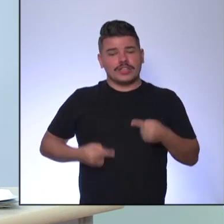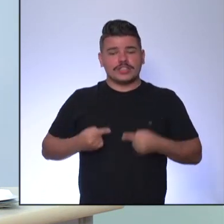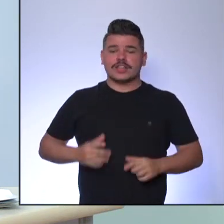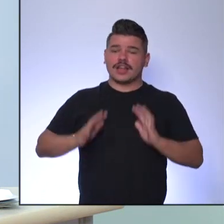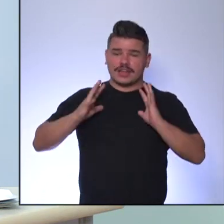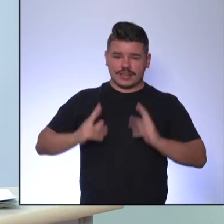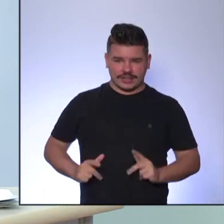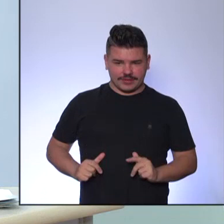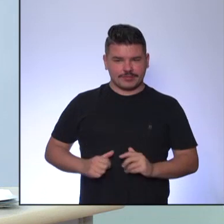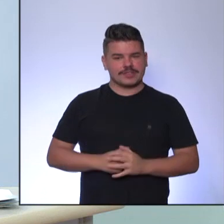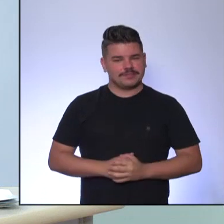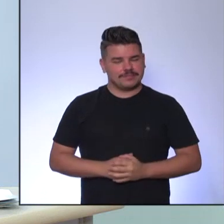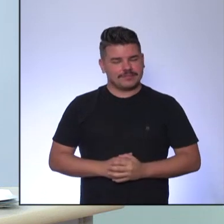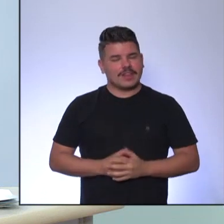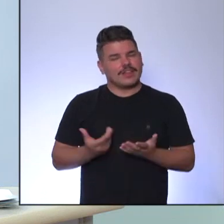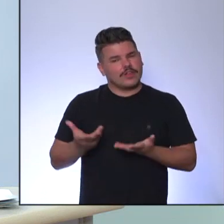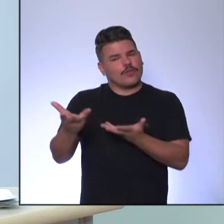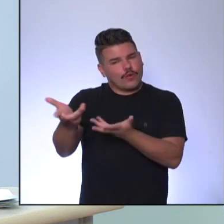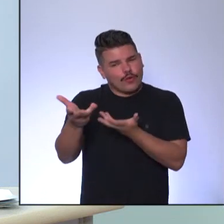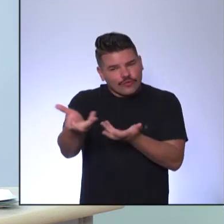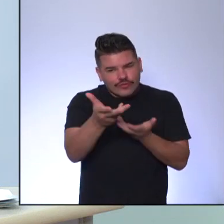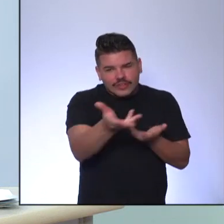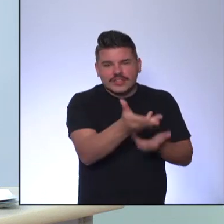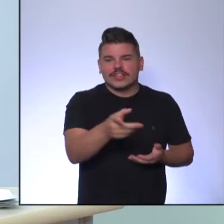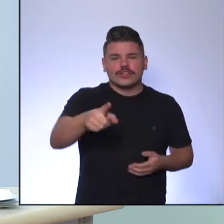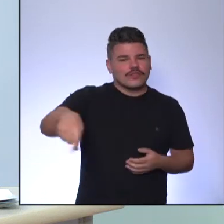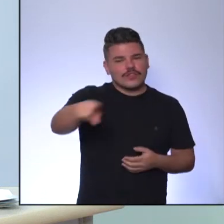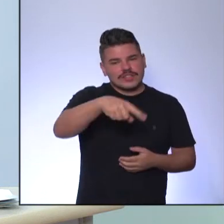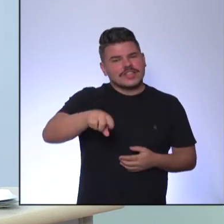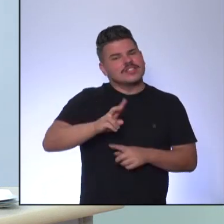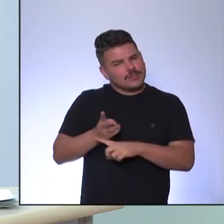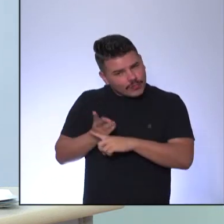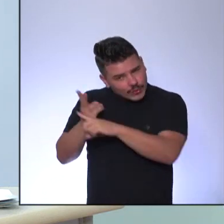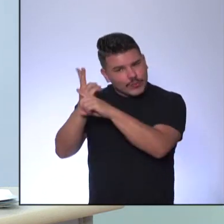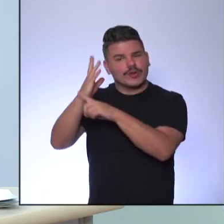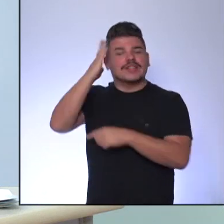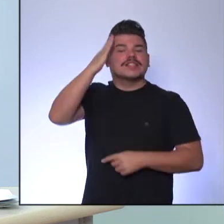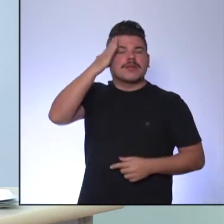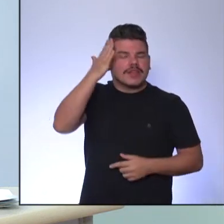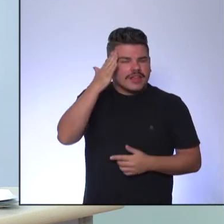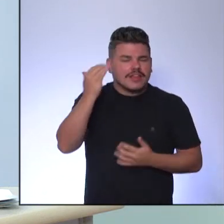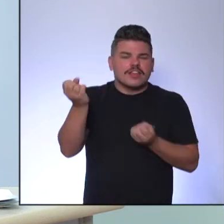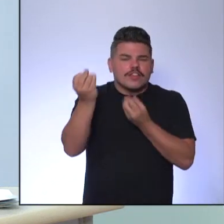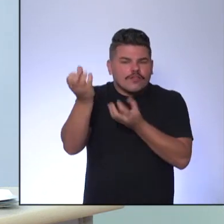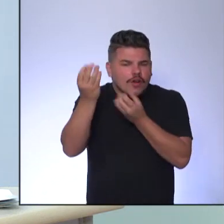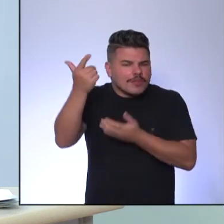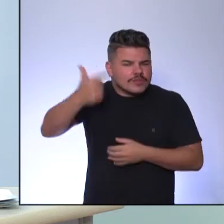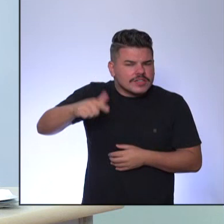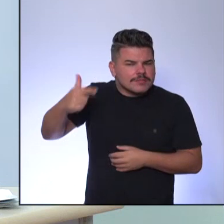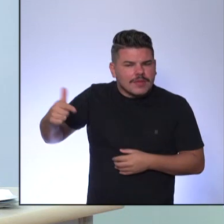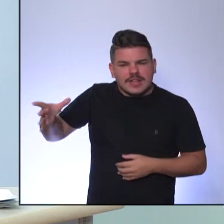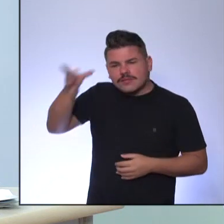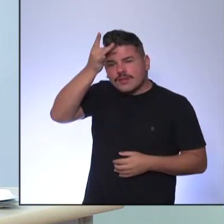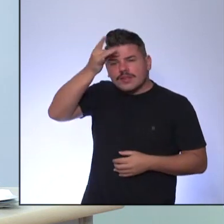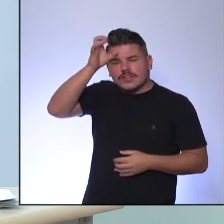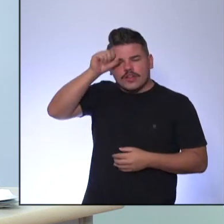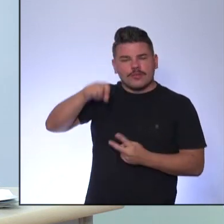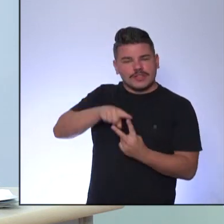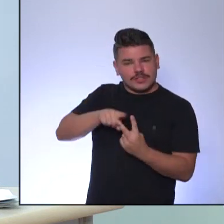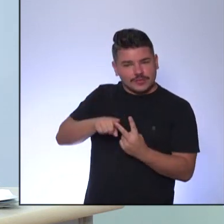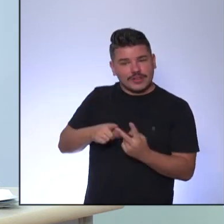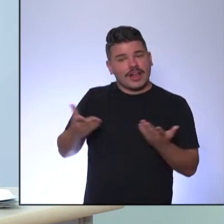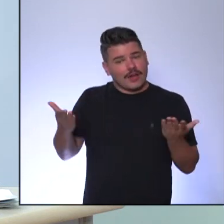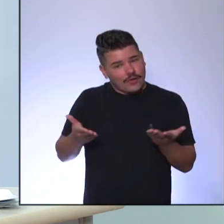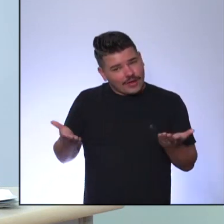é um convite aí para vocês procurarem informações sobre esses programas. Tá? Então, a gente fica por